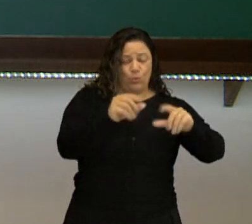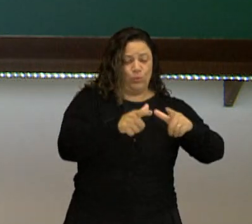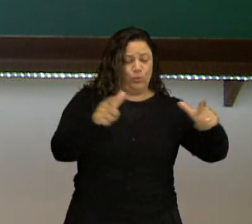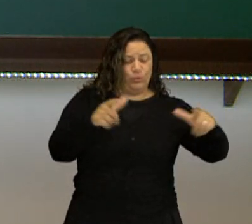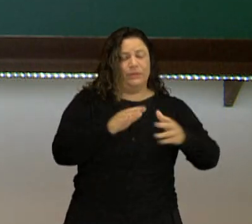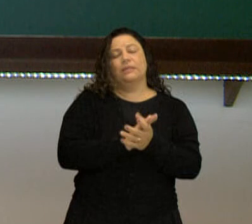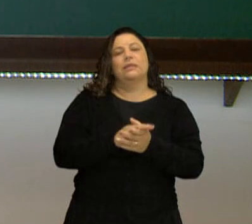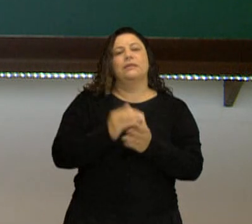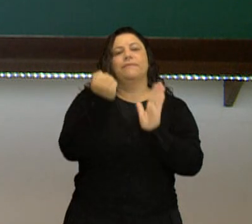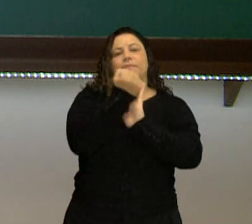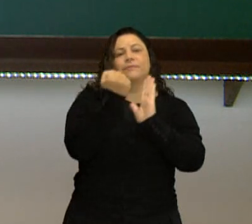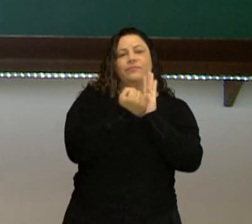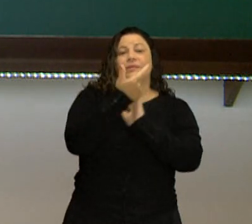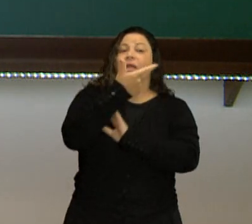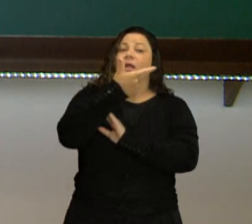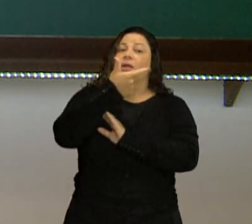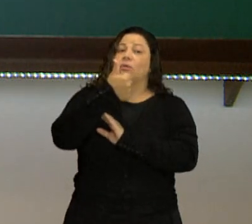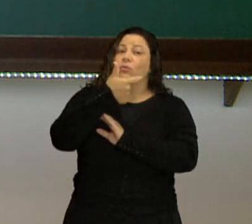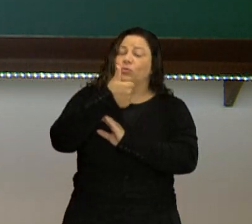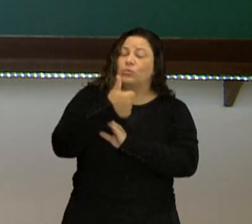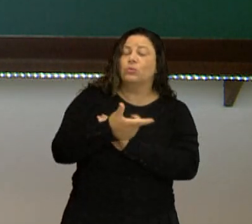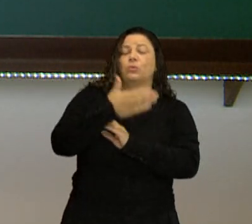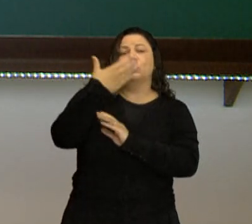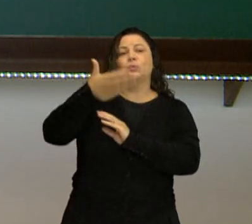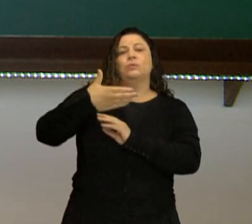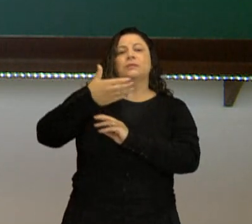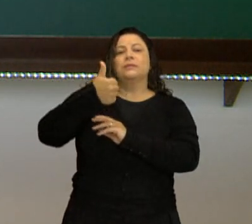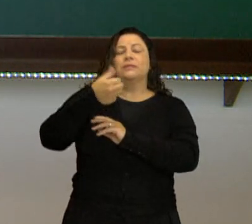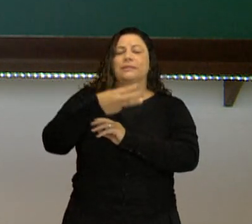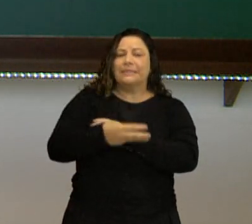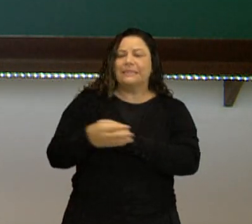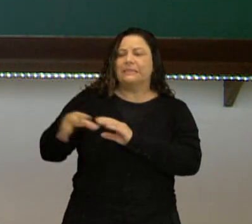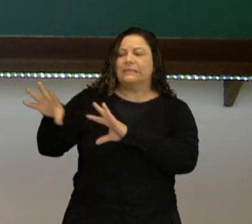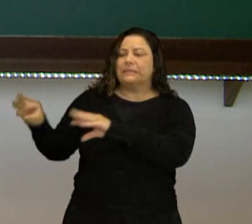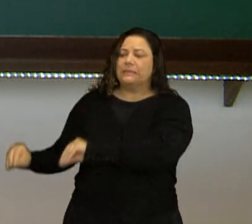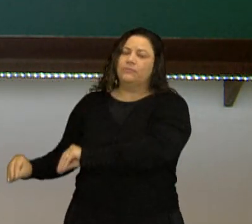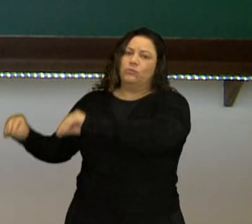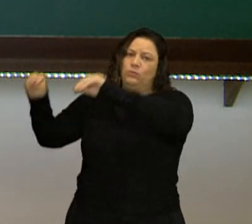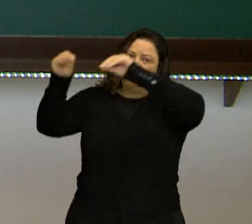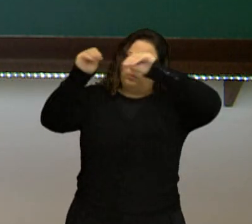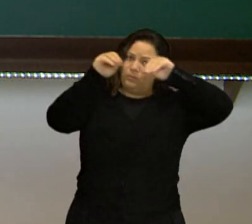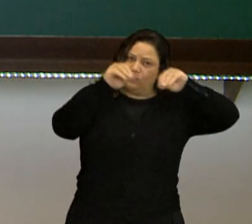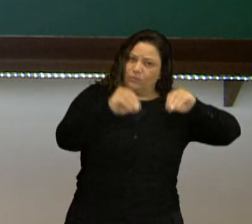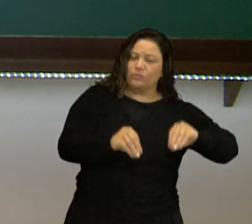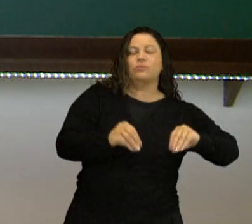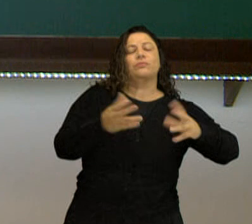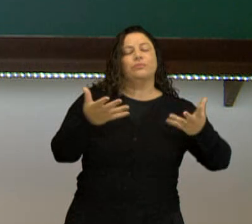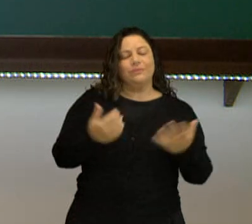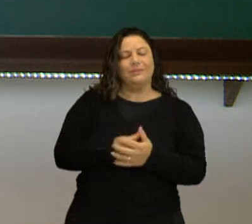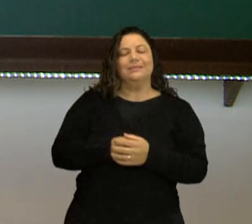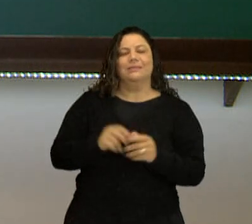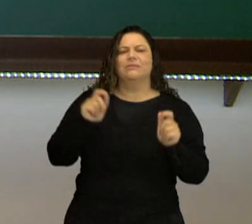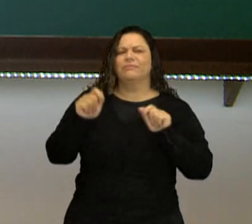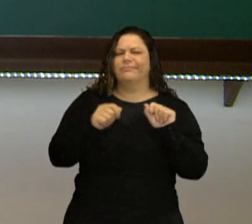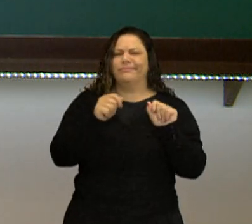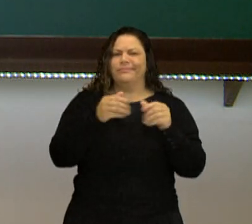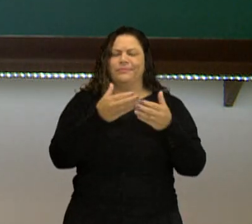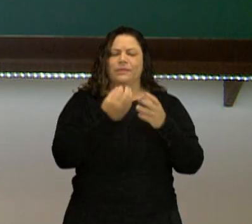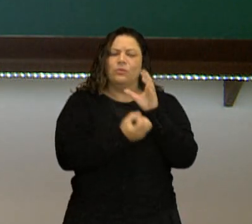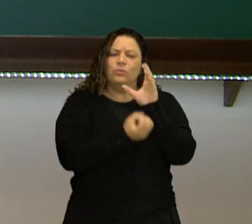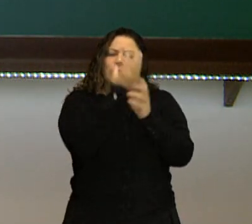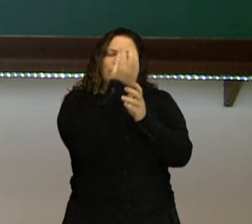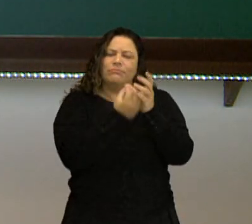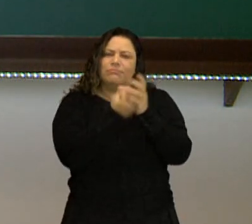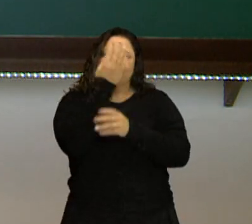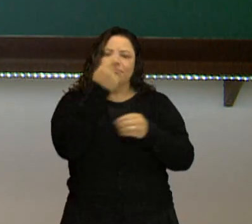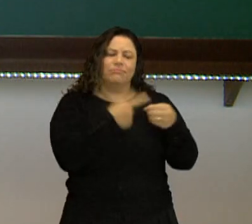XII, ali indo para o século XIII, nós vamos ter o esvaziamento dos feudos e a gente começa a ver aí o ressurgimento